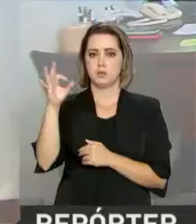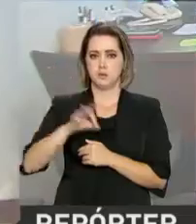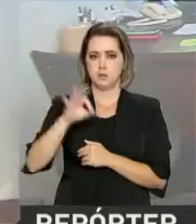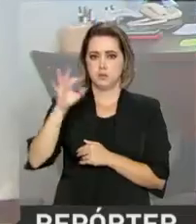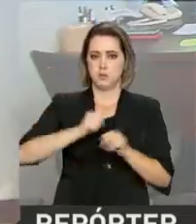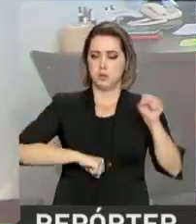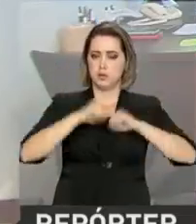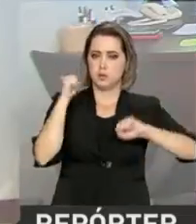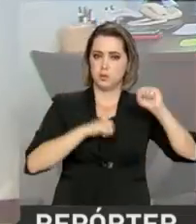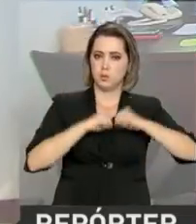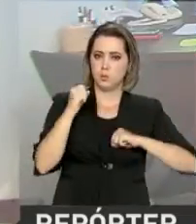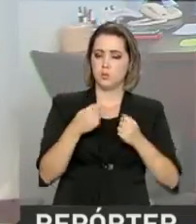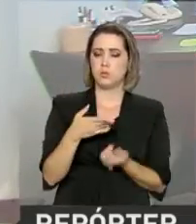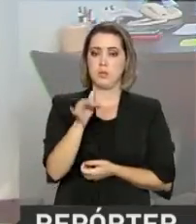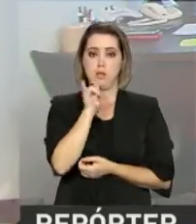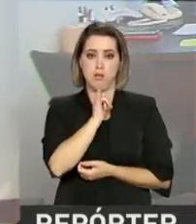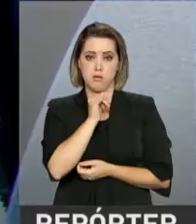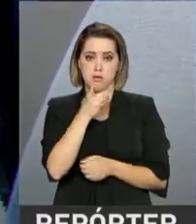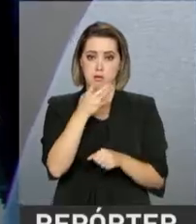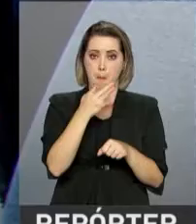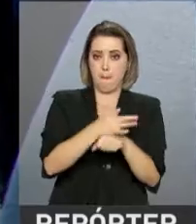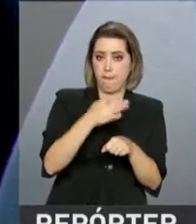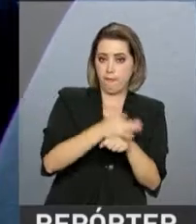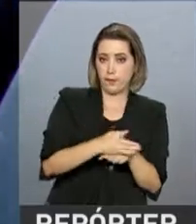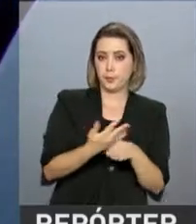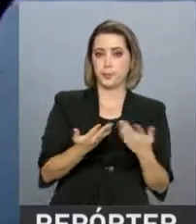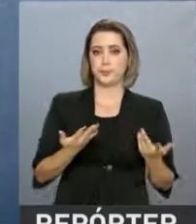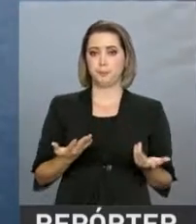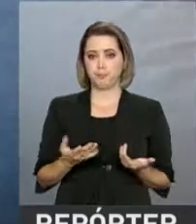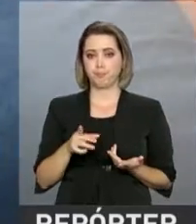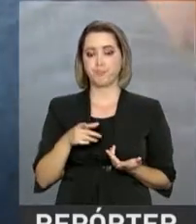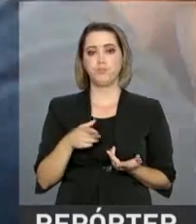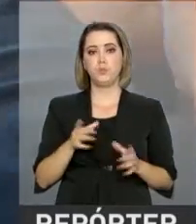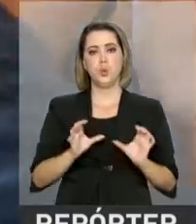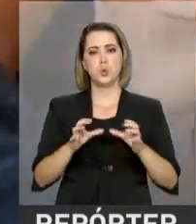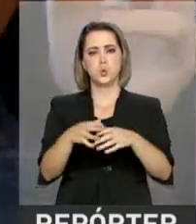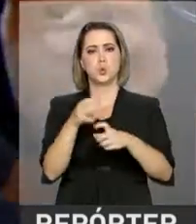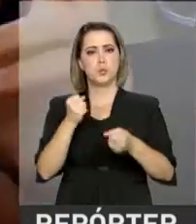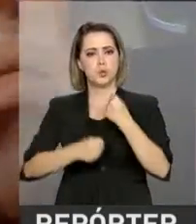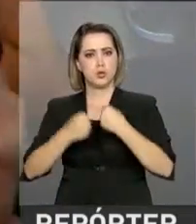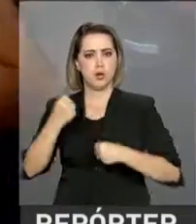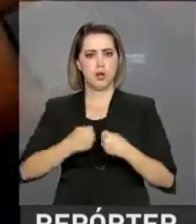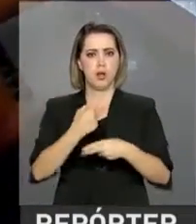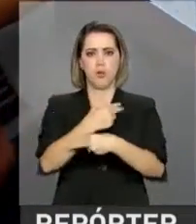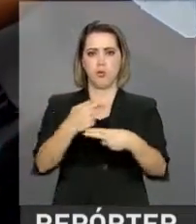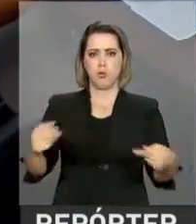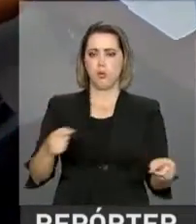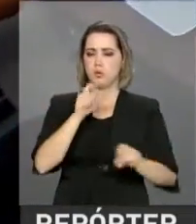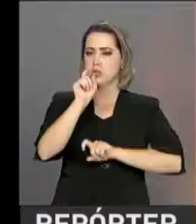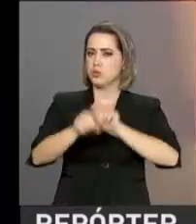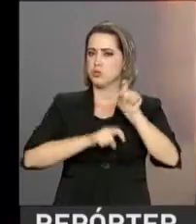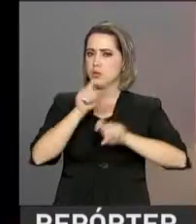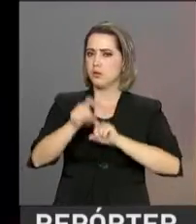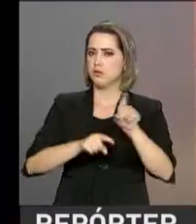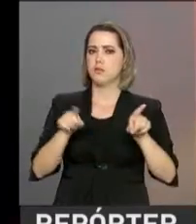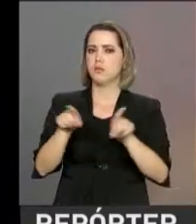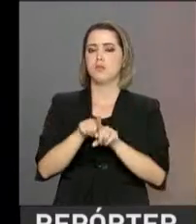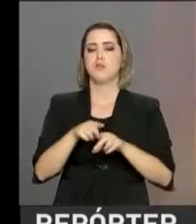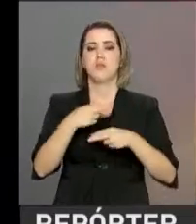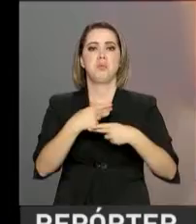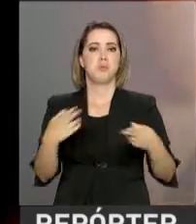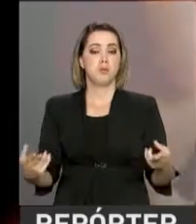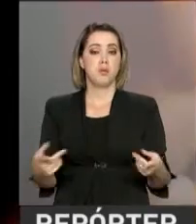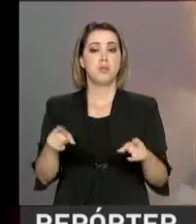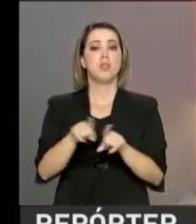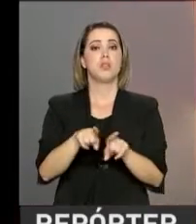indústrias extrativas, como a de minério de ferro. Os setores de veículos, equipamentos de informática e produtos